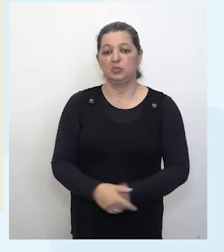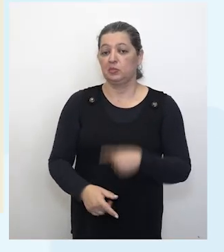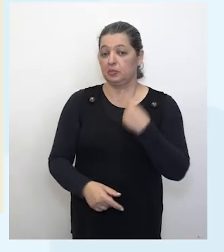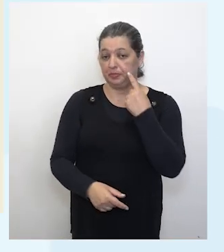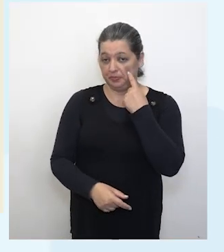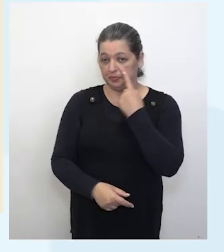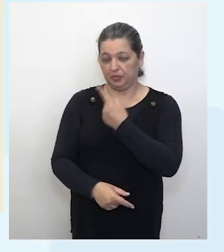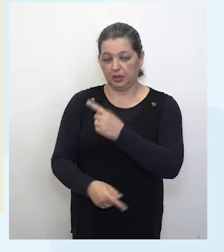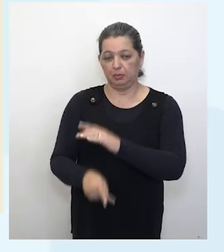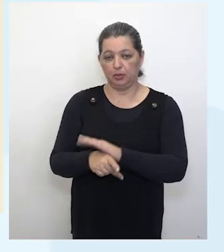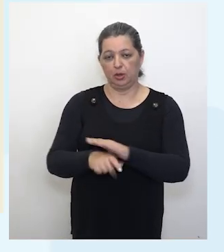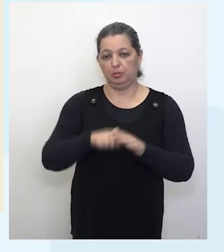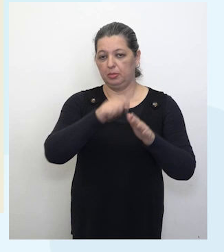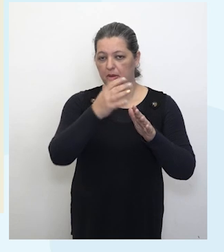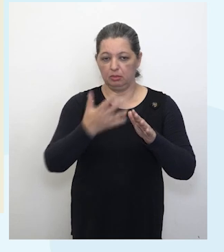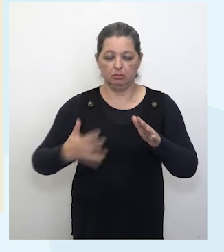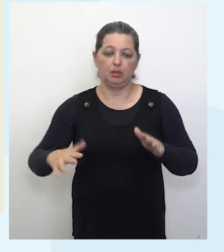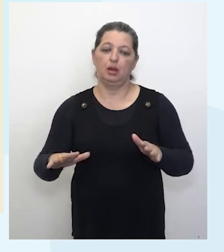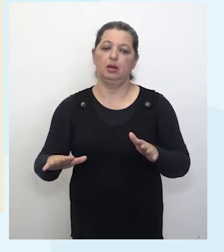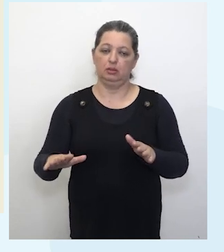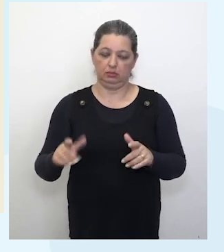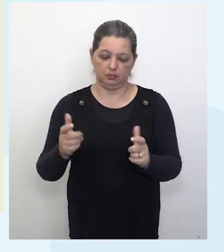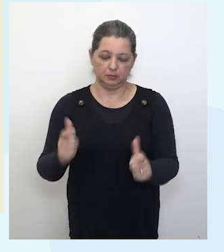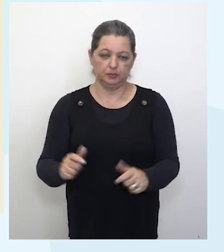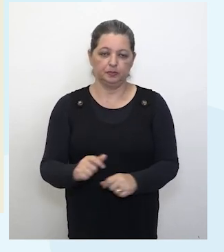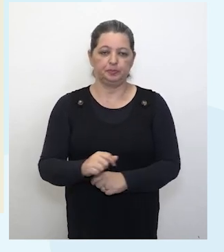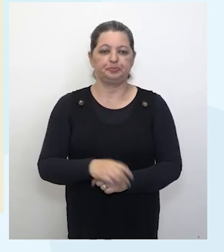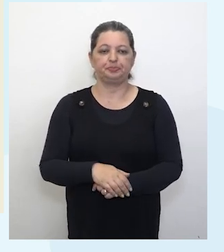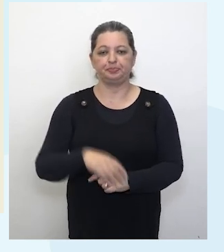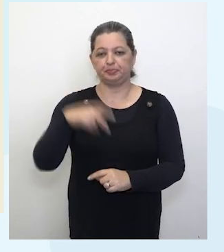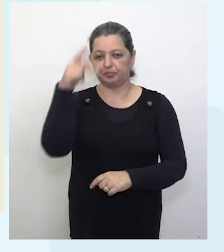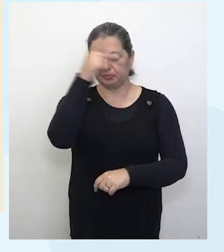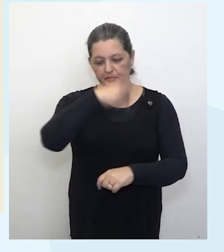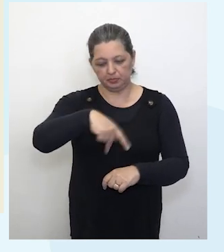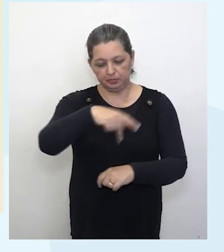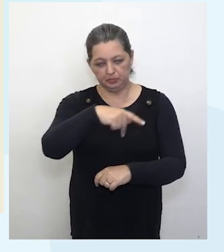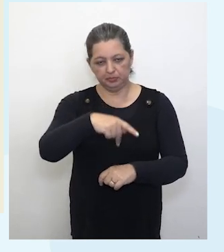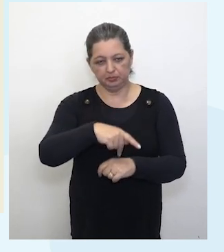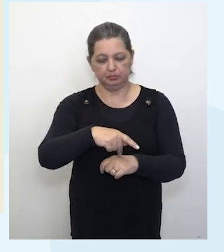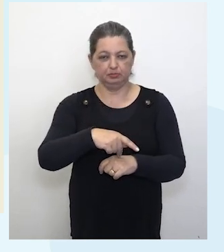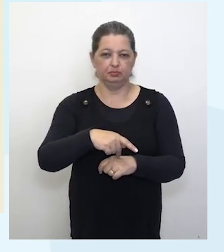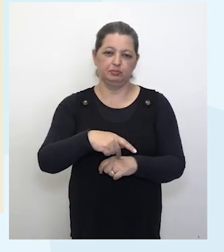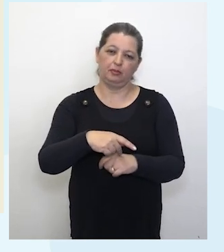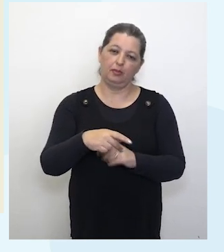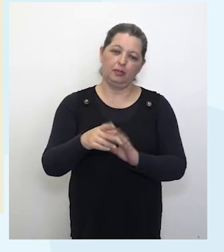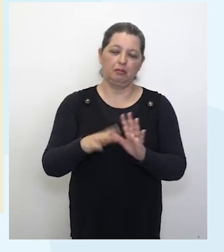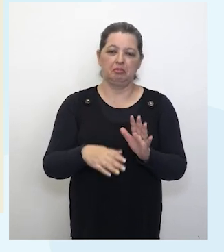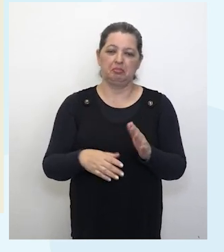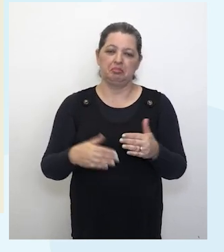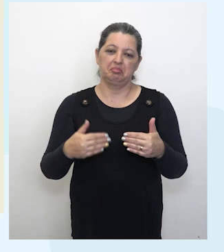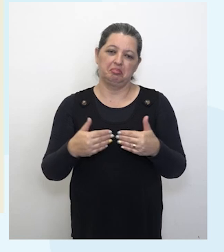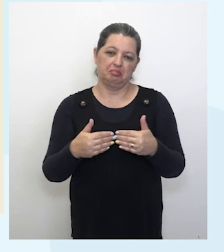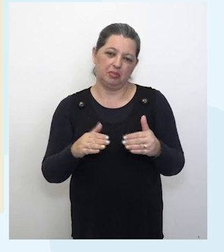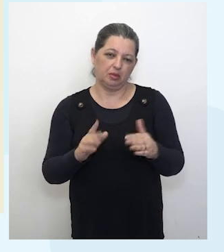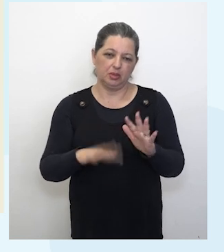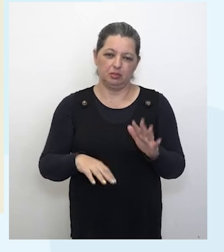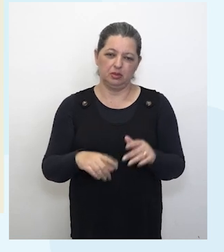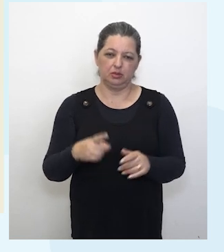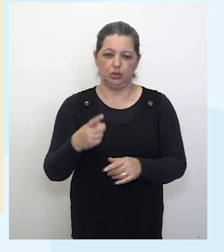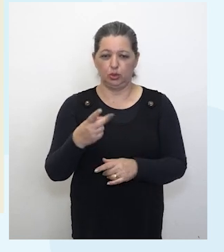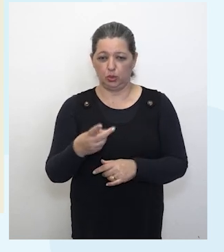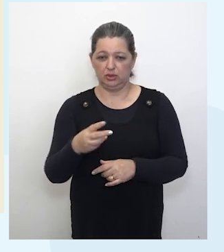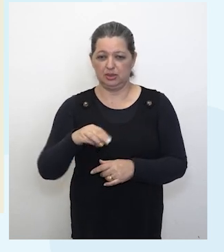mar territorial, que é a soberania geral do país. Então, ela é uma, vamos dizer, uma fronteira ali de 12 milhas náuticas, né?